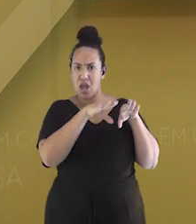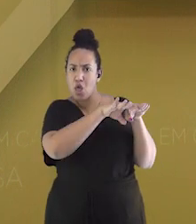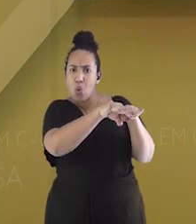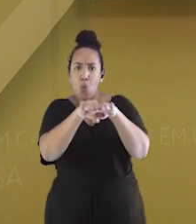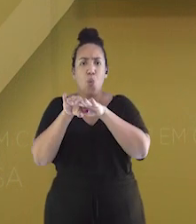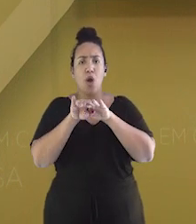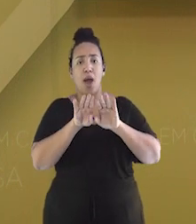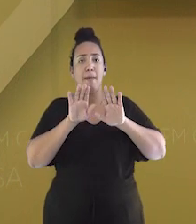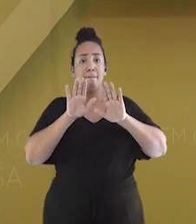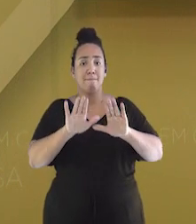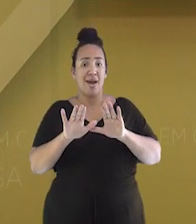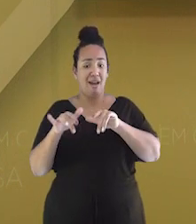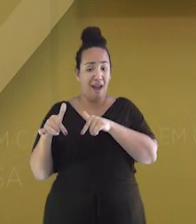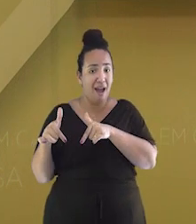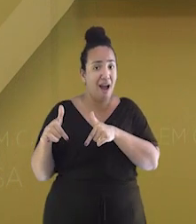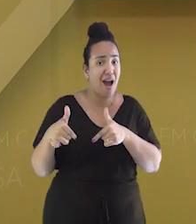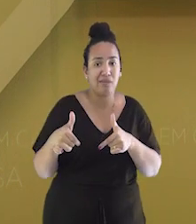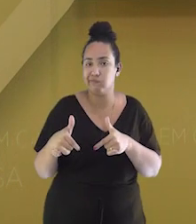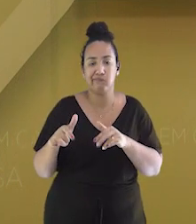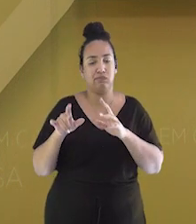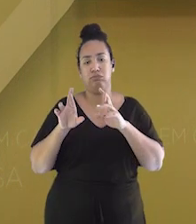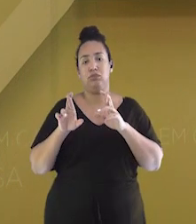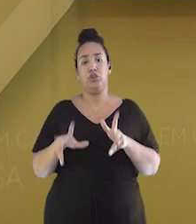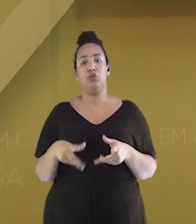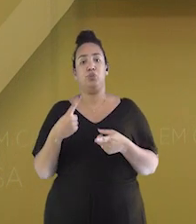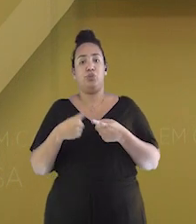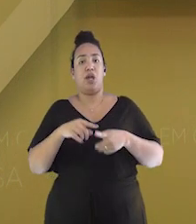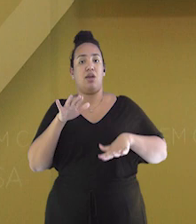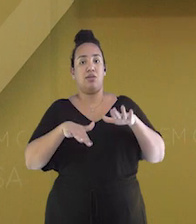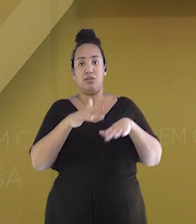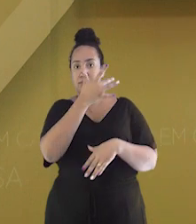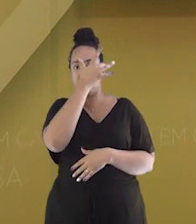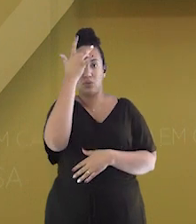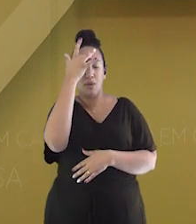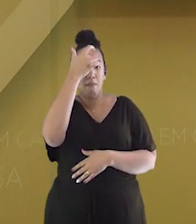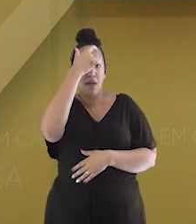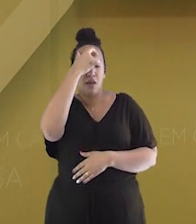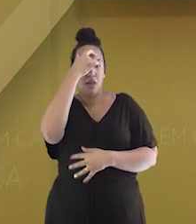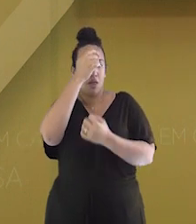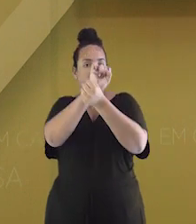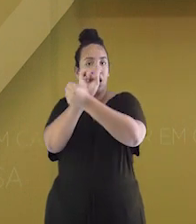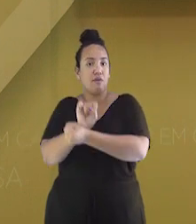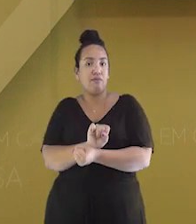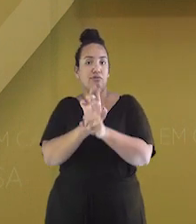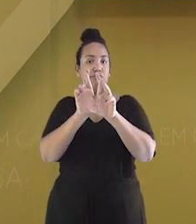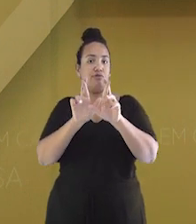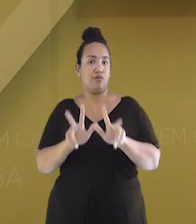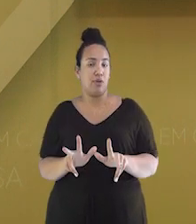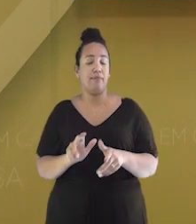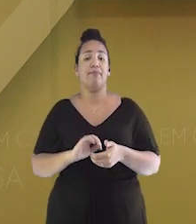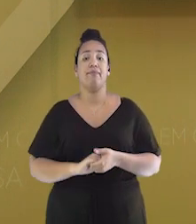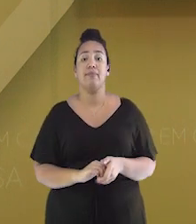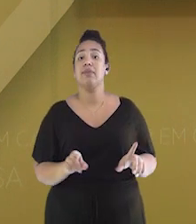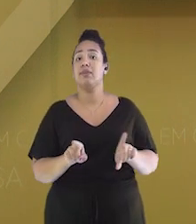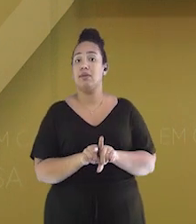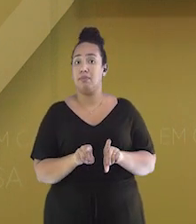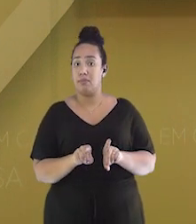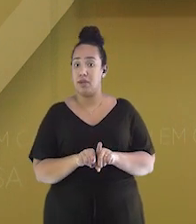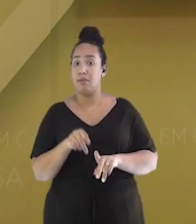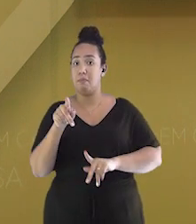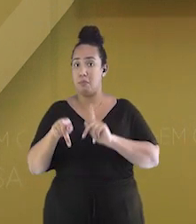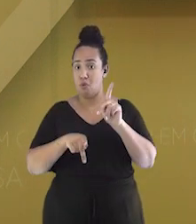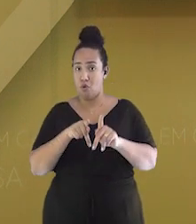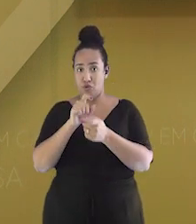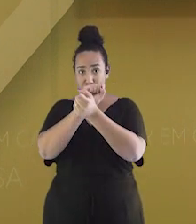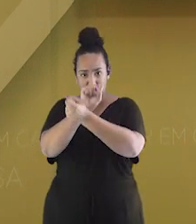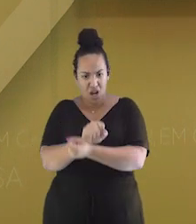prática é totalmente diferente, devido à maneira de pensar sobre a escravidão. houve também muita resistência por parte dessas